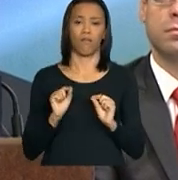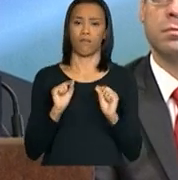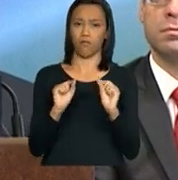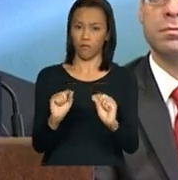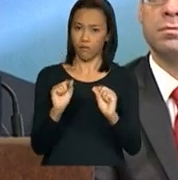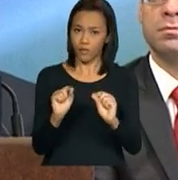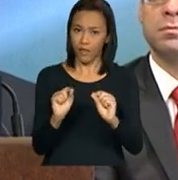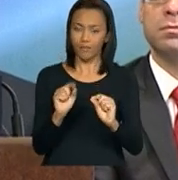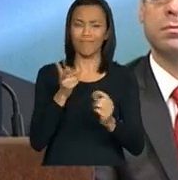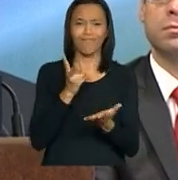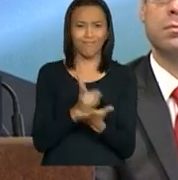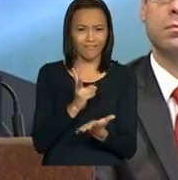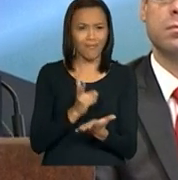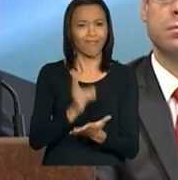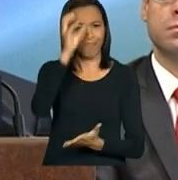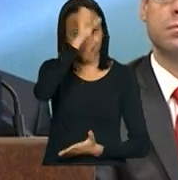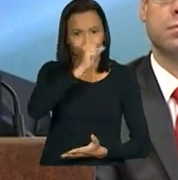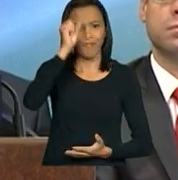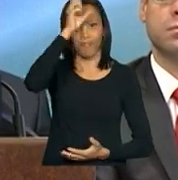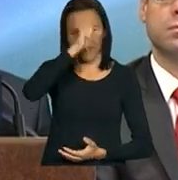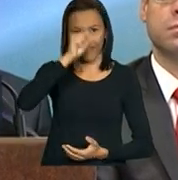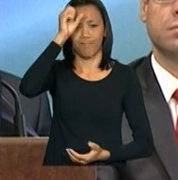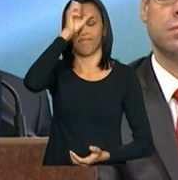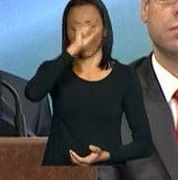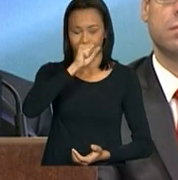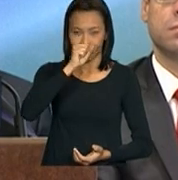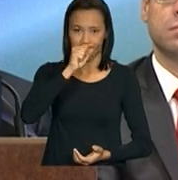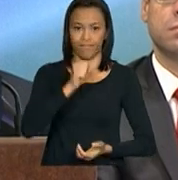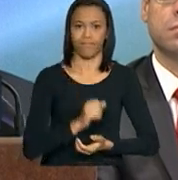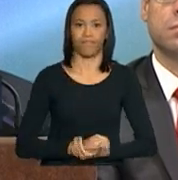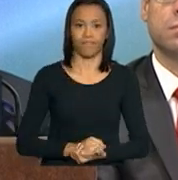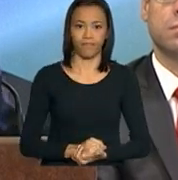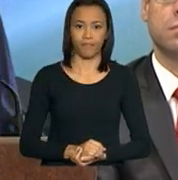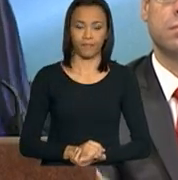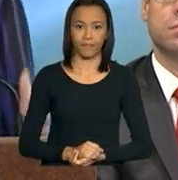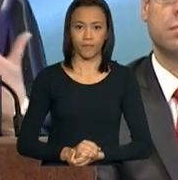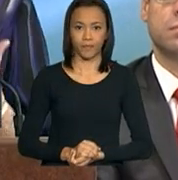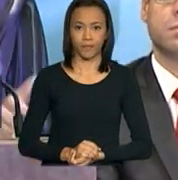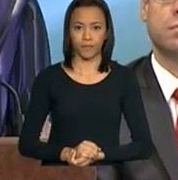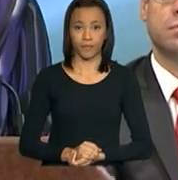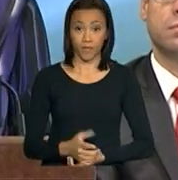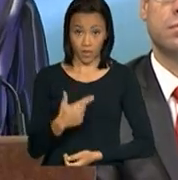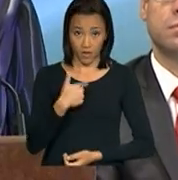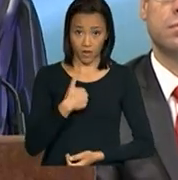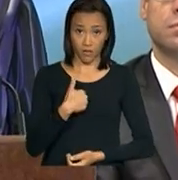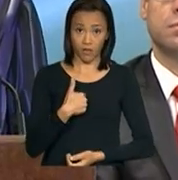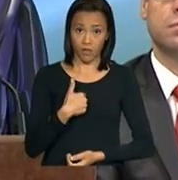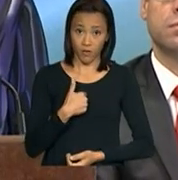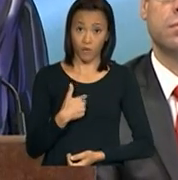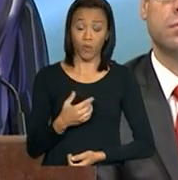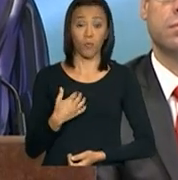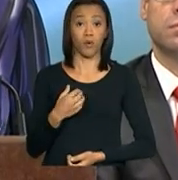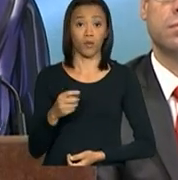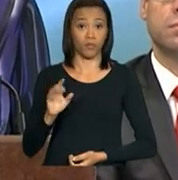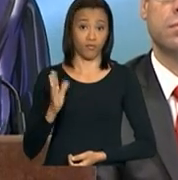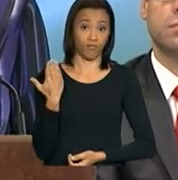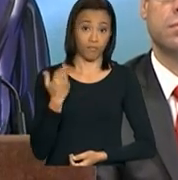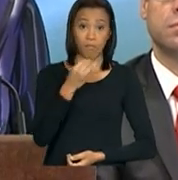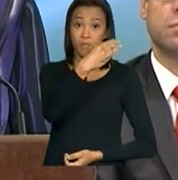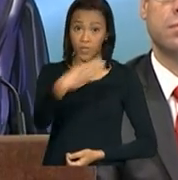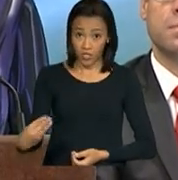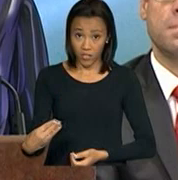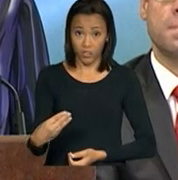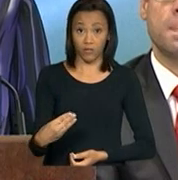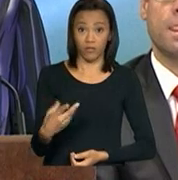de aprendizado também e eu como ministra do presidente nesses 10 anos do